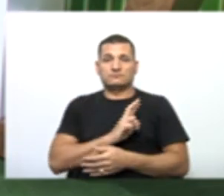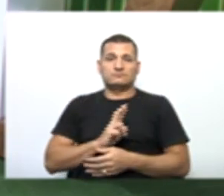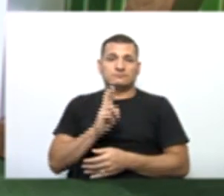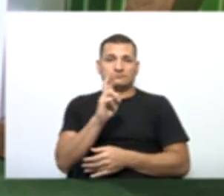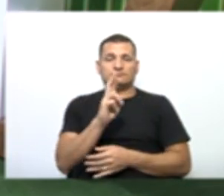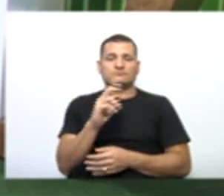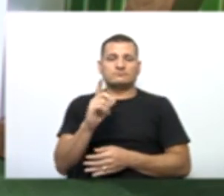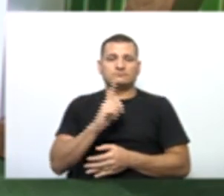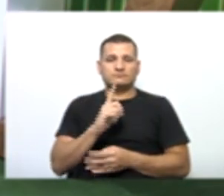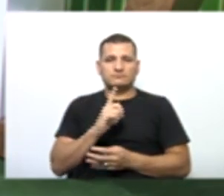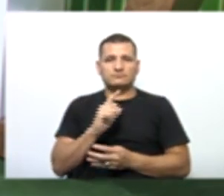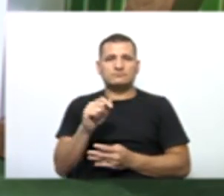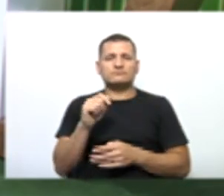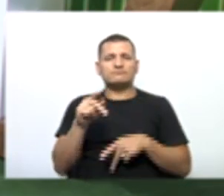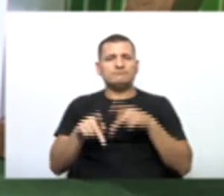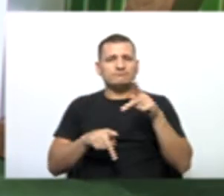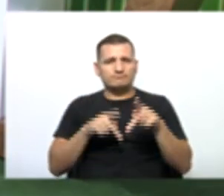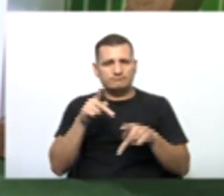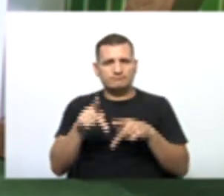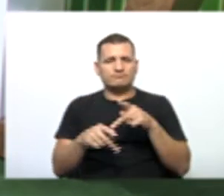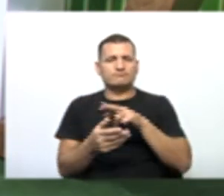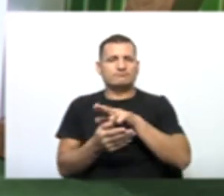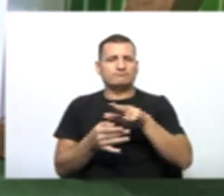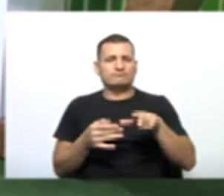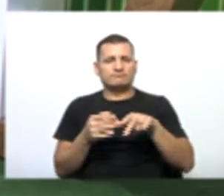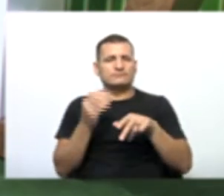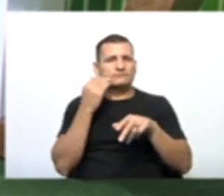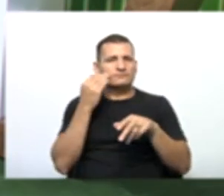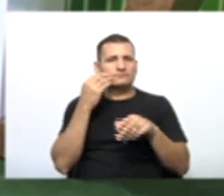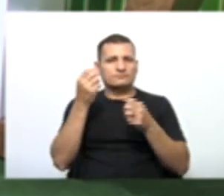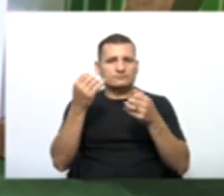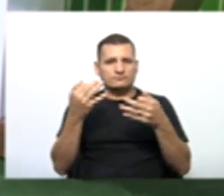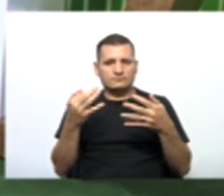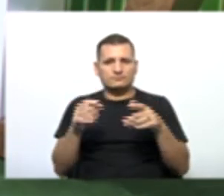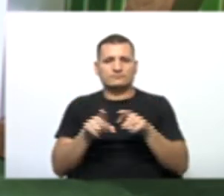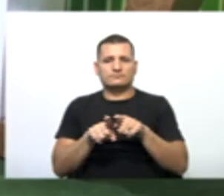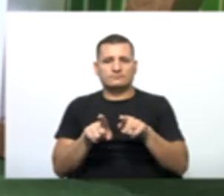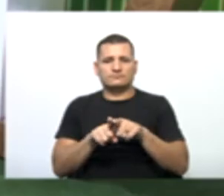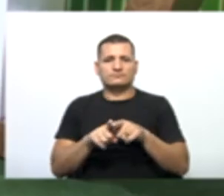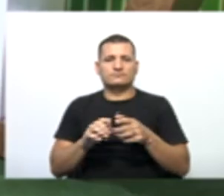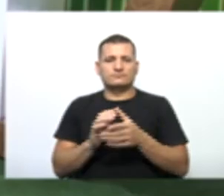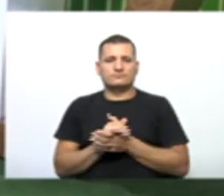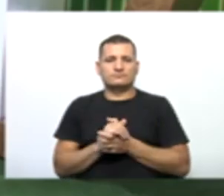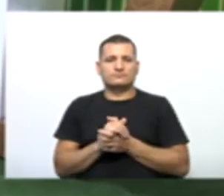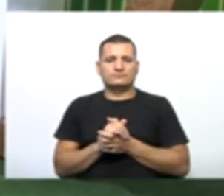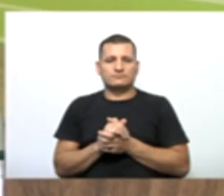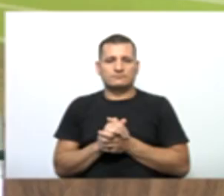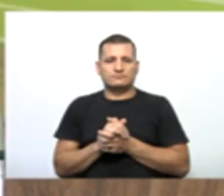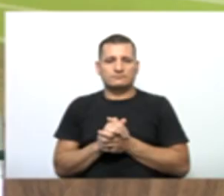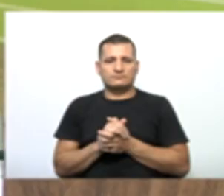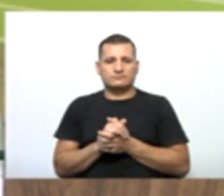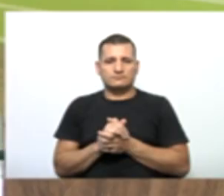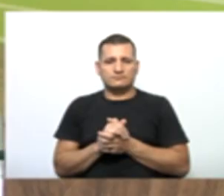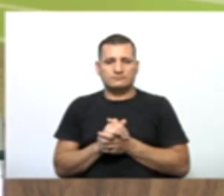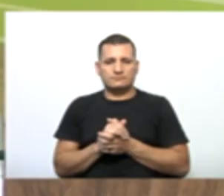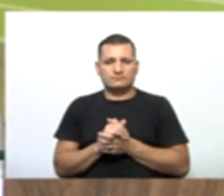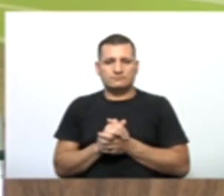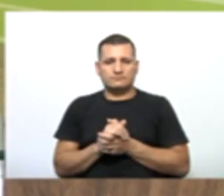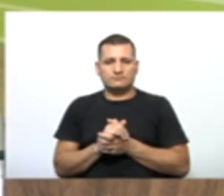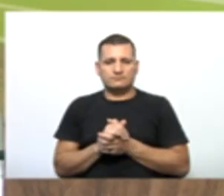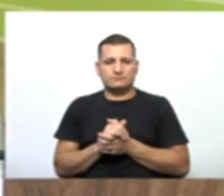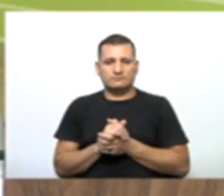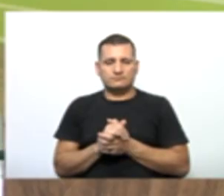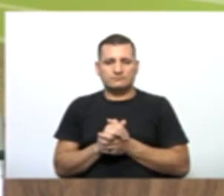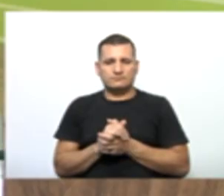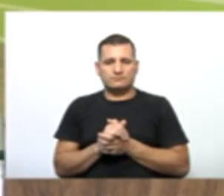Que muitos povos, várias populações tentaram explicar também, né? É interessante, professor Ezra, porque essa questão, aluno,